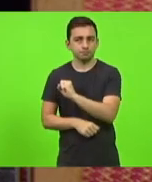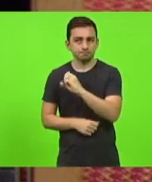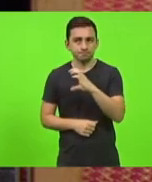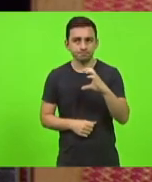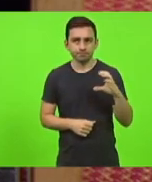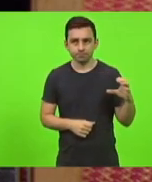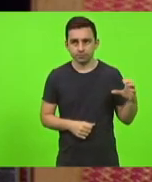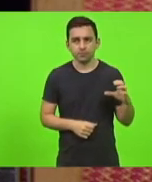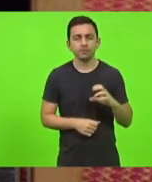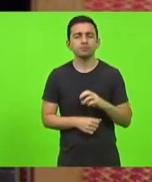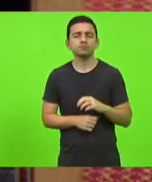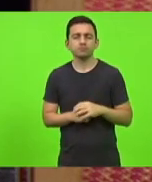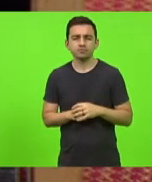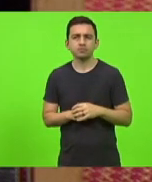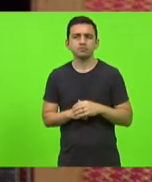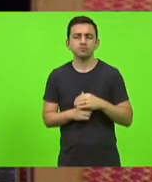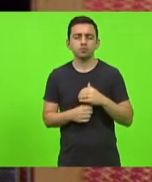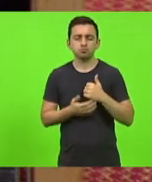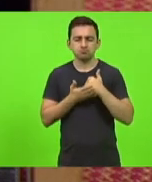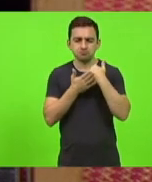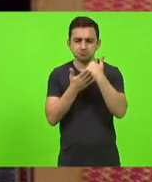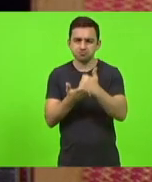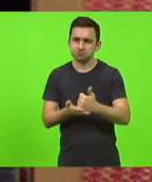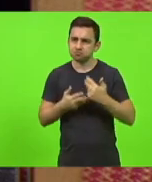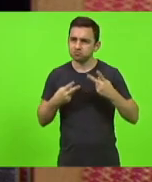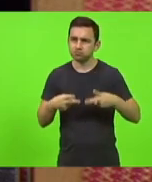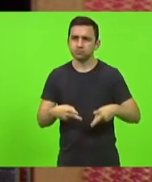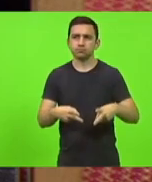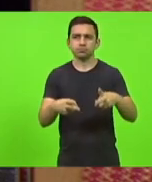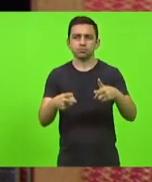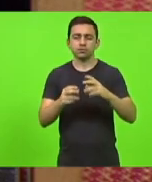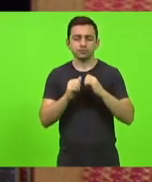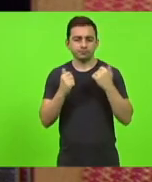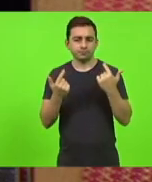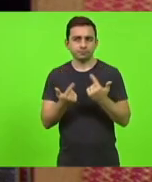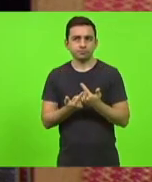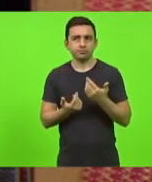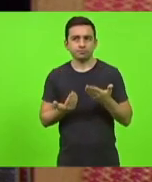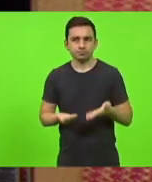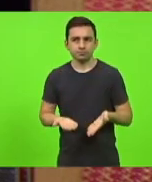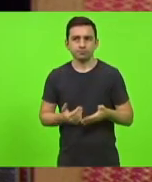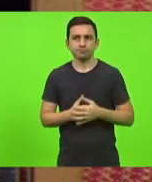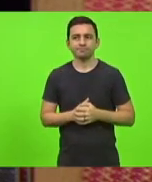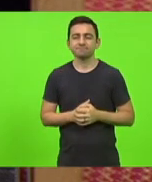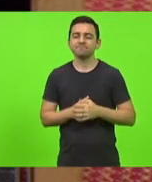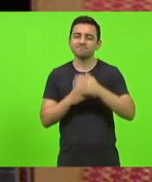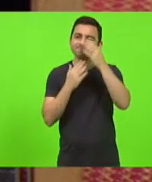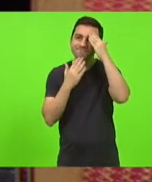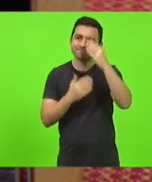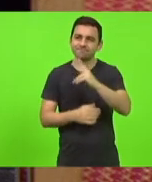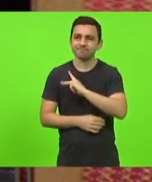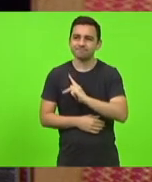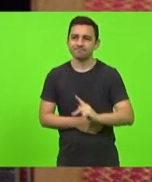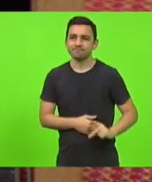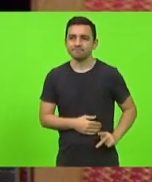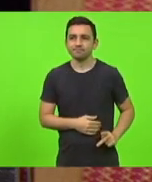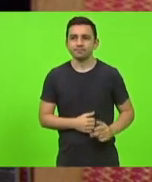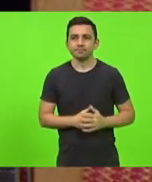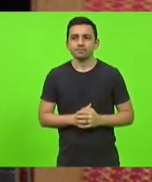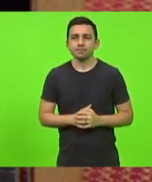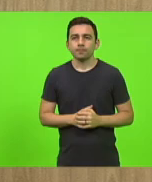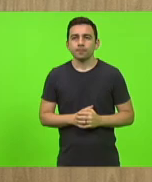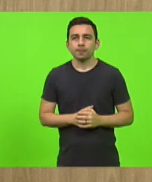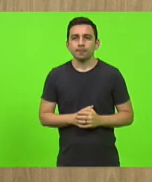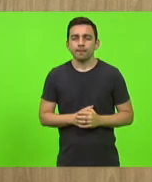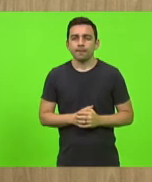vai contar com o nosso apoio nessa Casa Legislativa. Obrigado, senhor presidente.